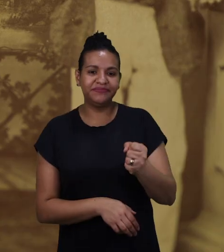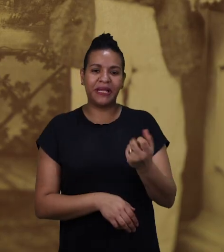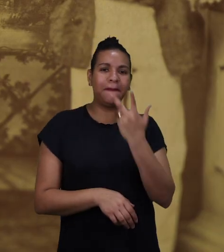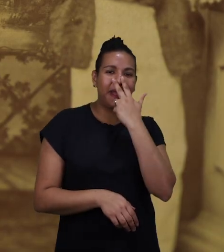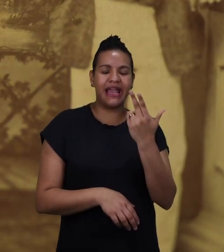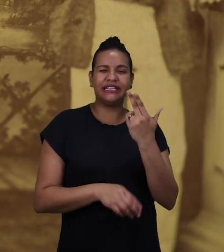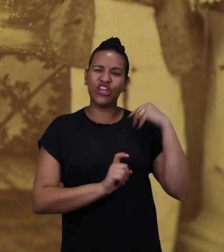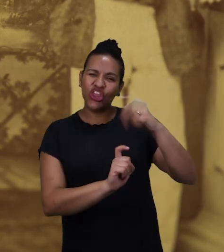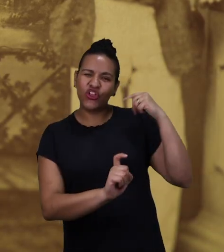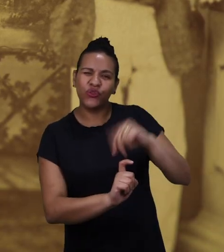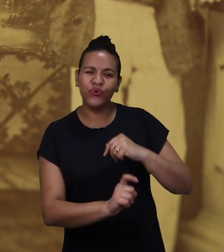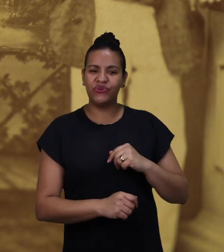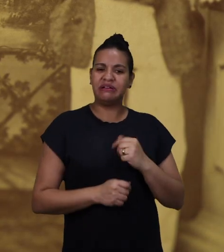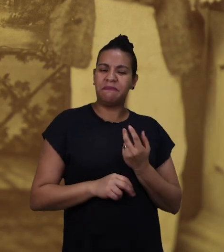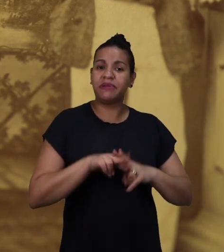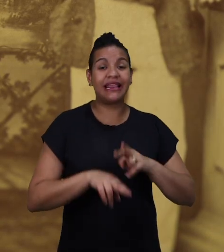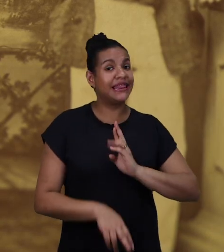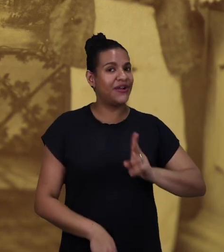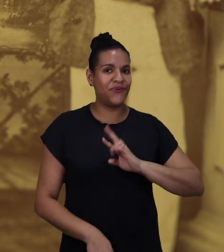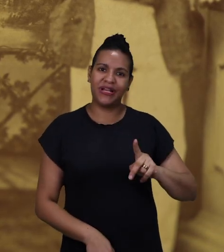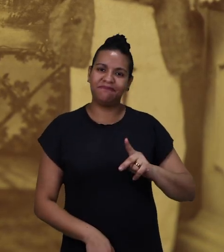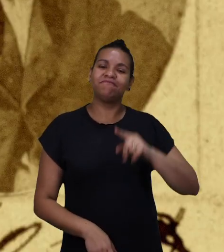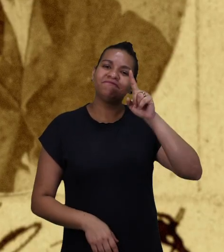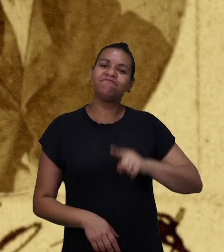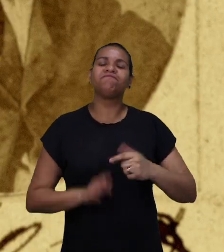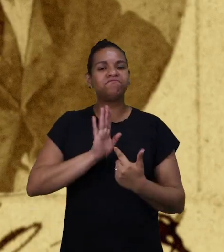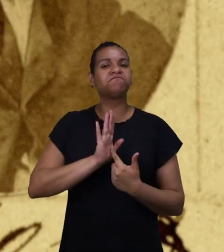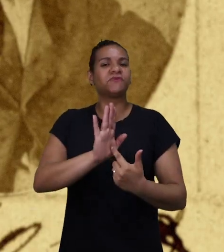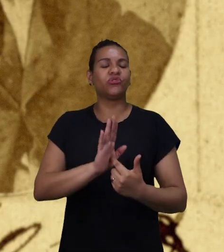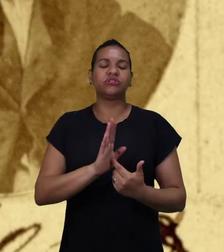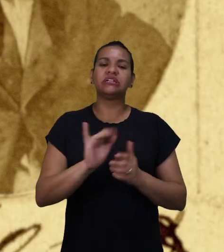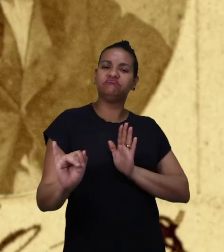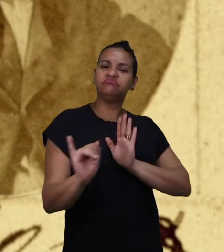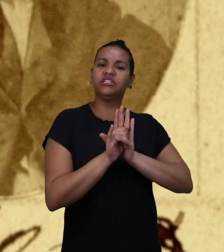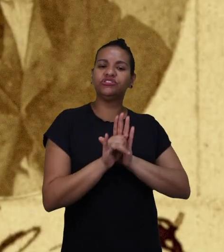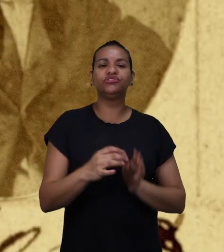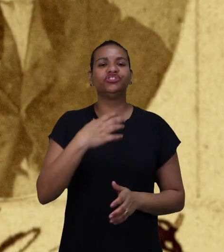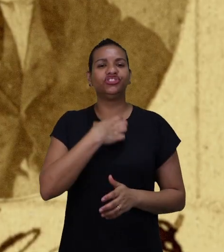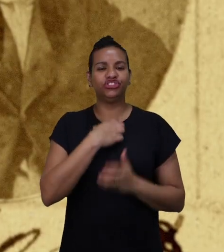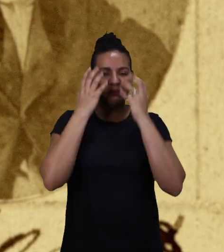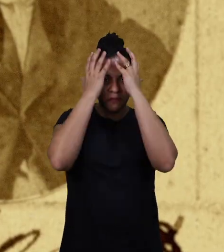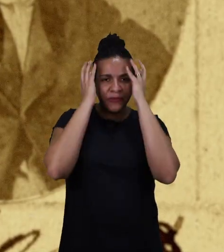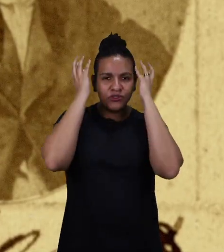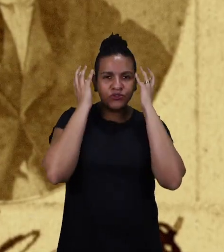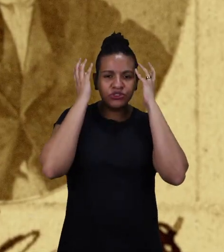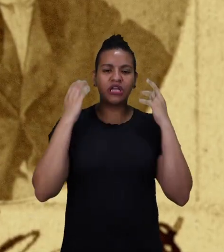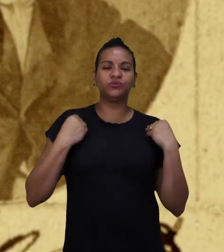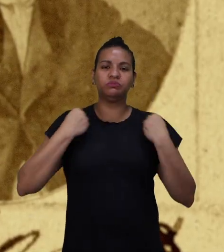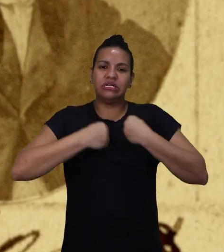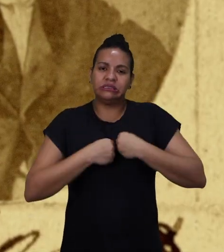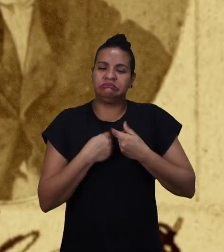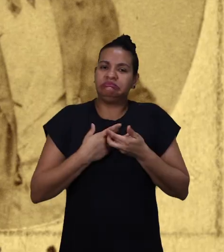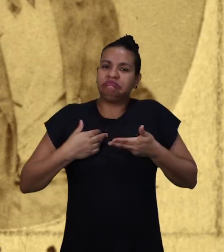presas a instrumentos de tortura, são pessoas que constroem uma identidade a partir da sua indumentária, do